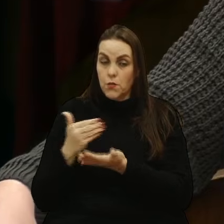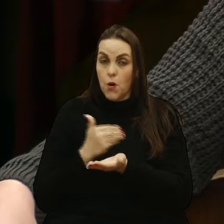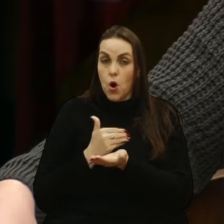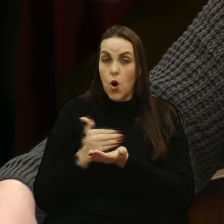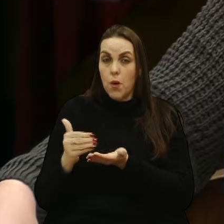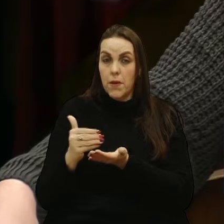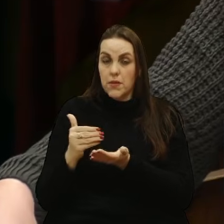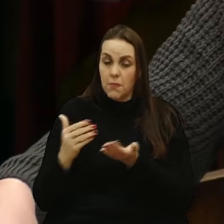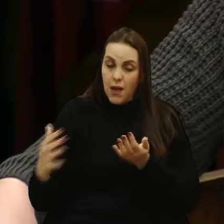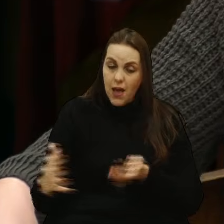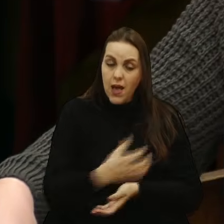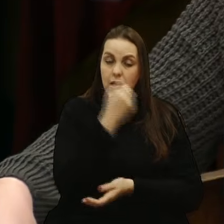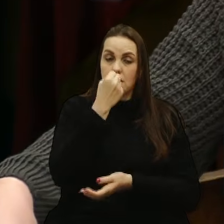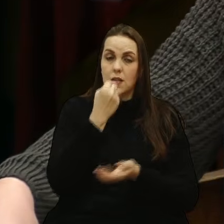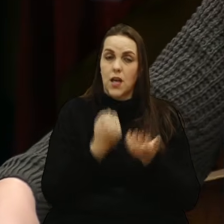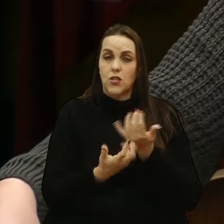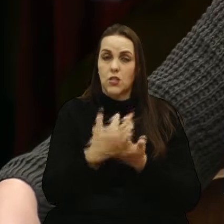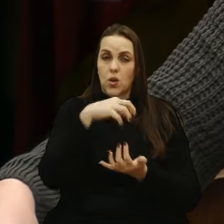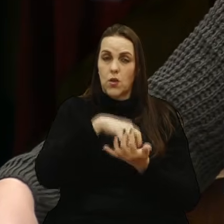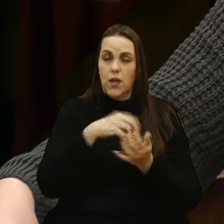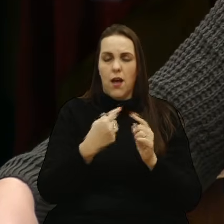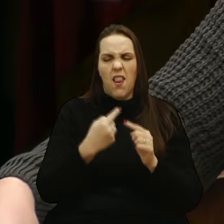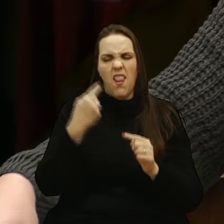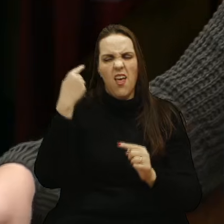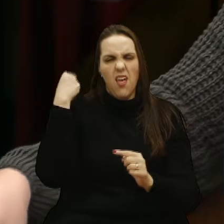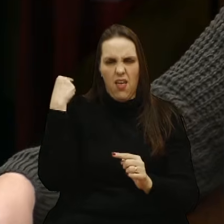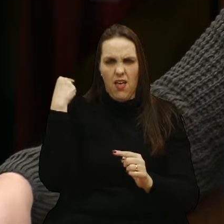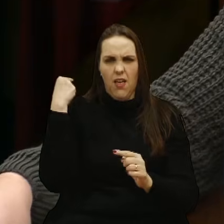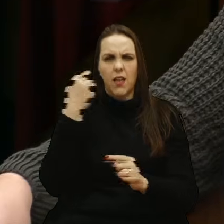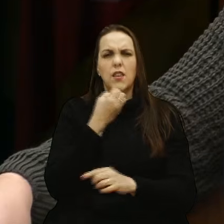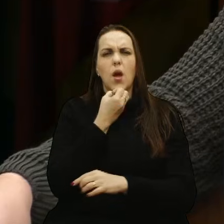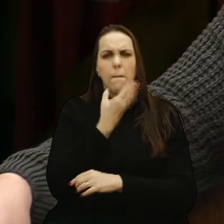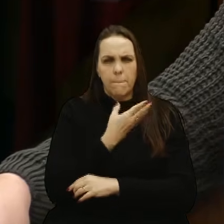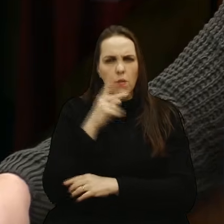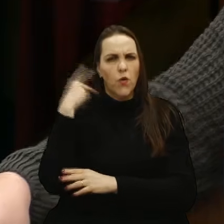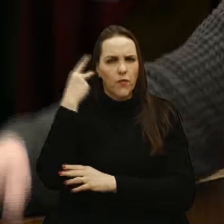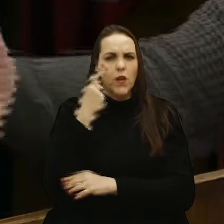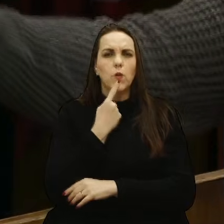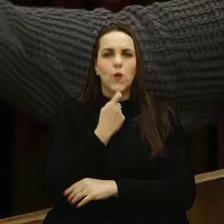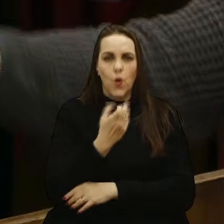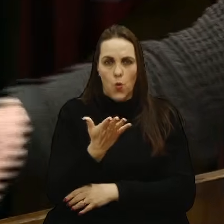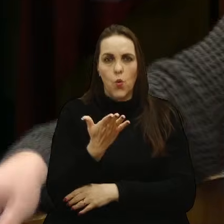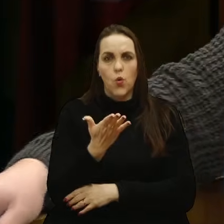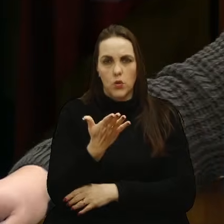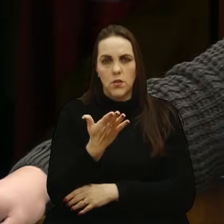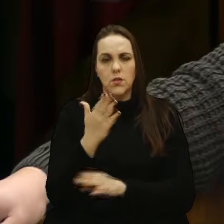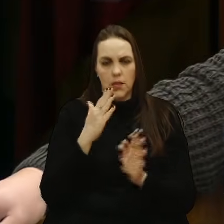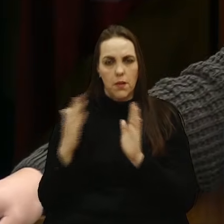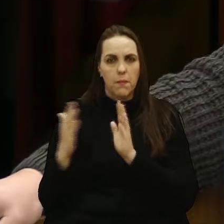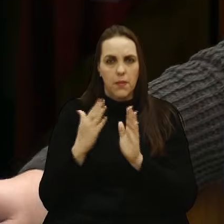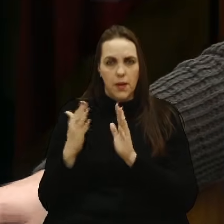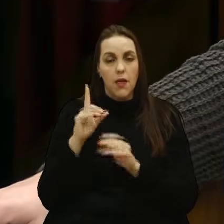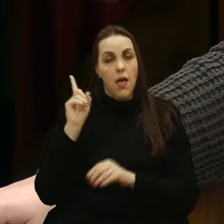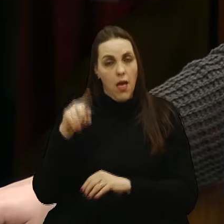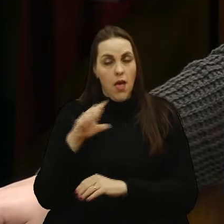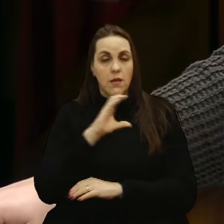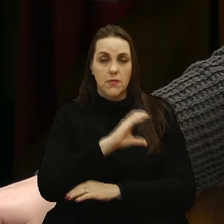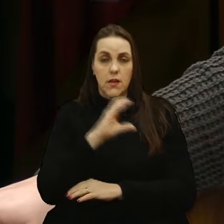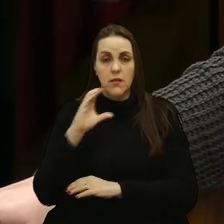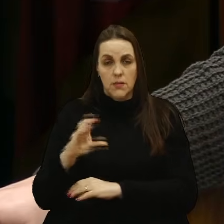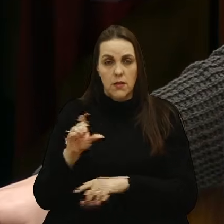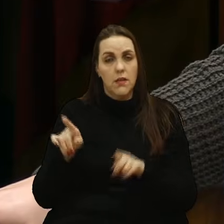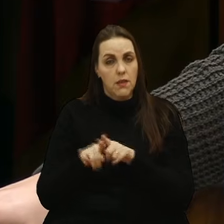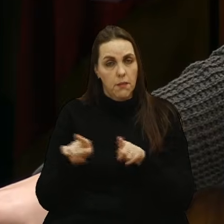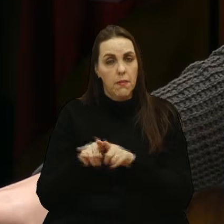para resgatar a Codeca, lá atrás. Então é bom que a vereadora Rose, que à época era cargo de confiança